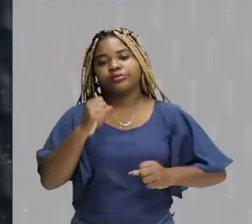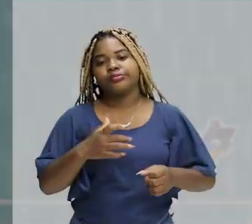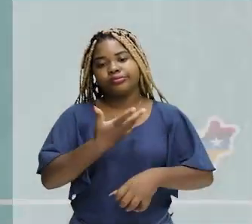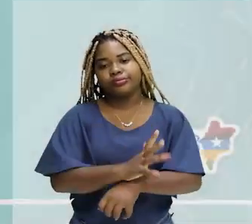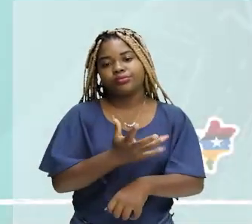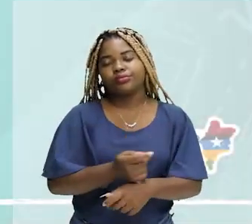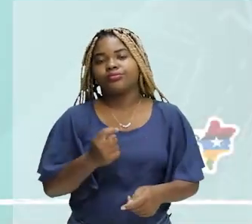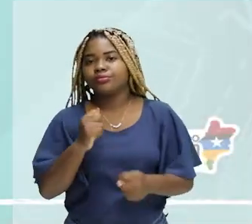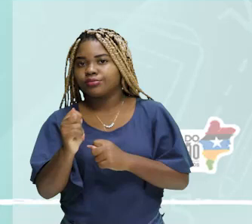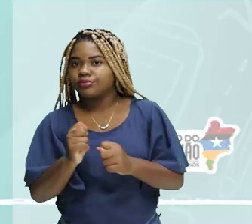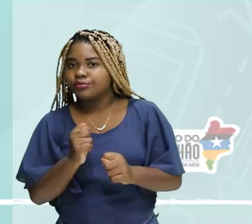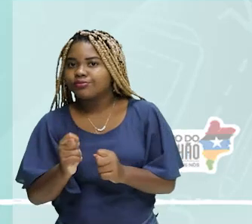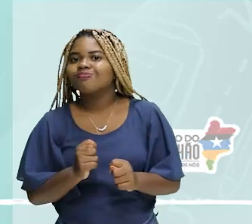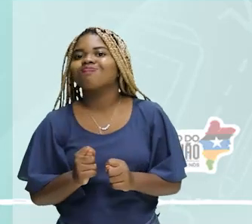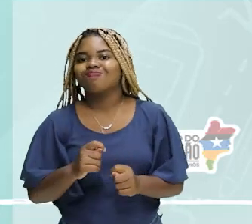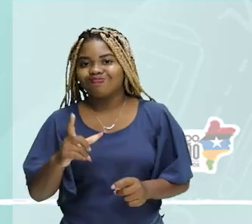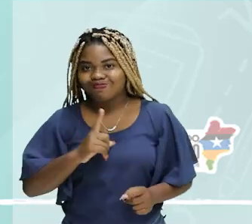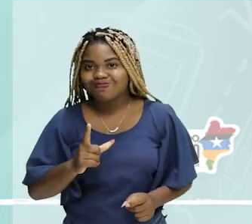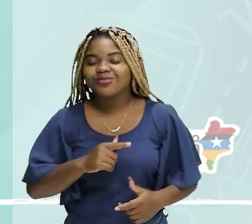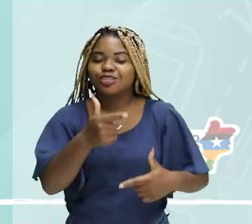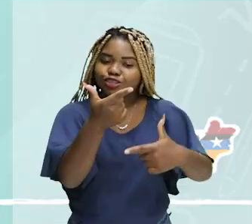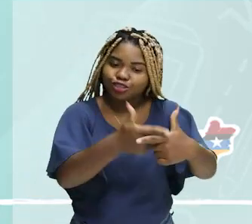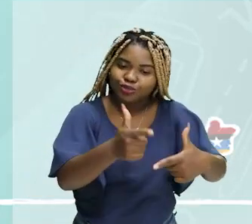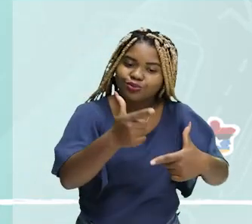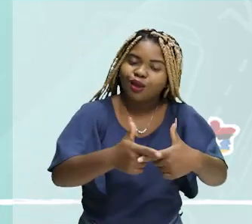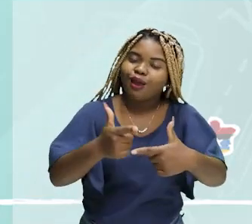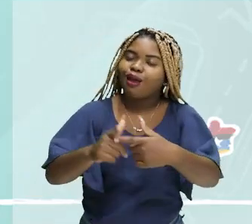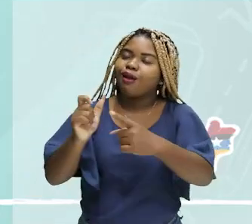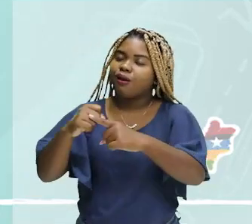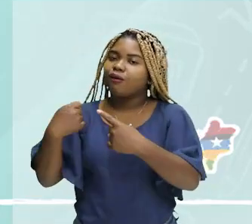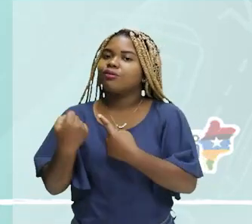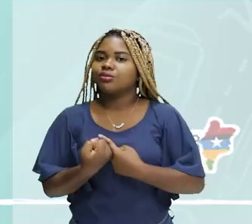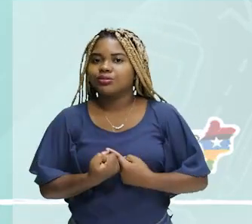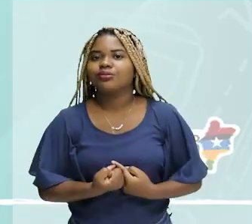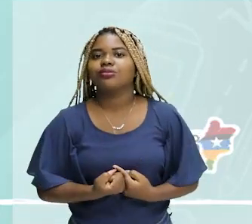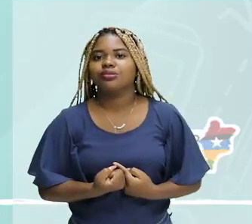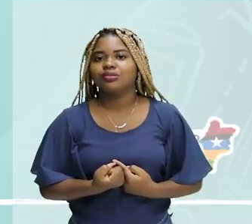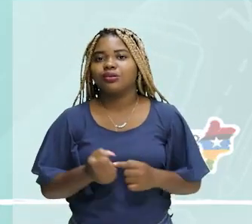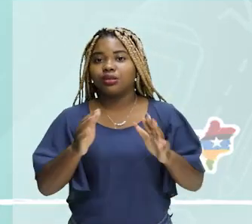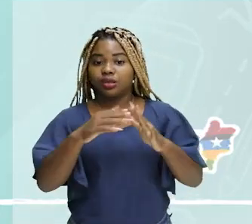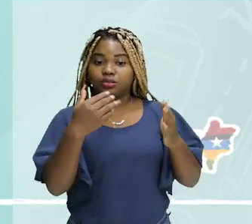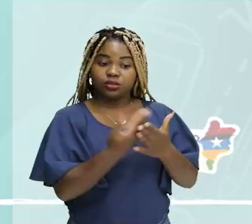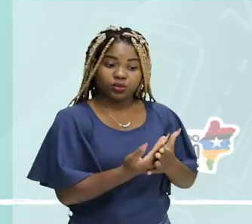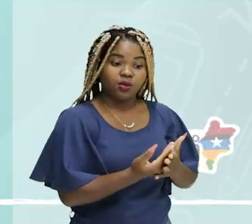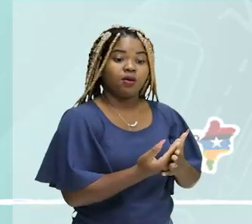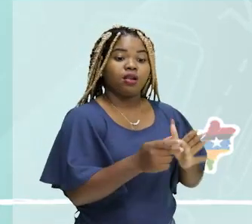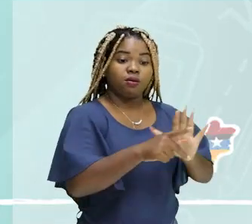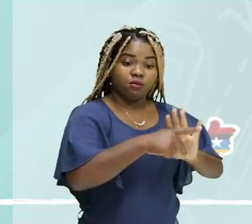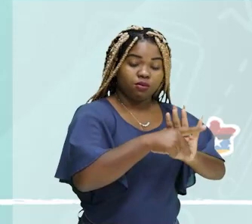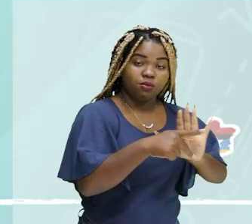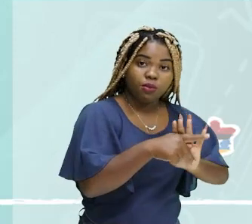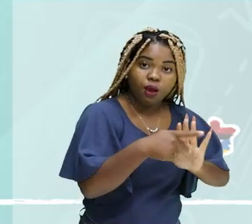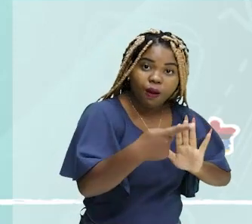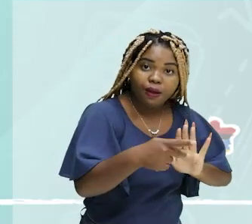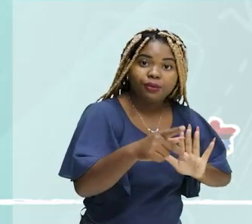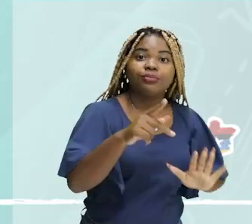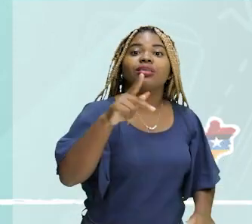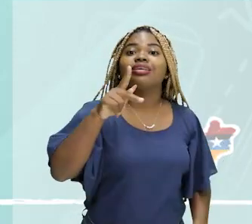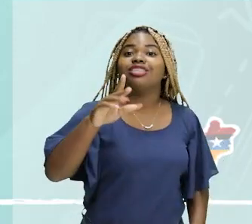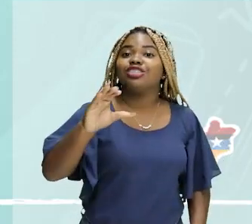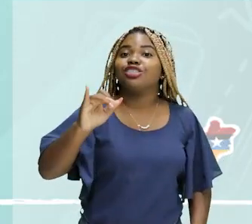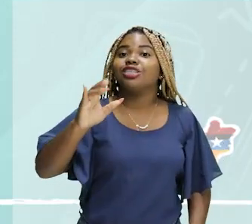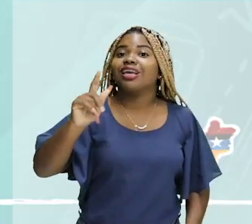econômica, elas têm essa questão. Gerou uma série de problemas sociais que a escola de Chicago passa a chamar de